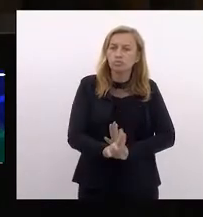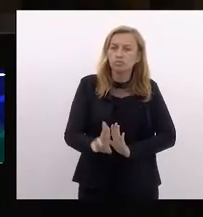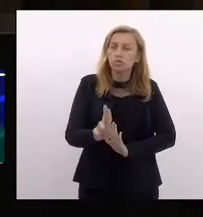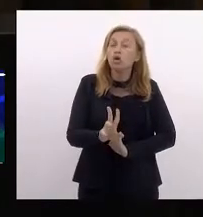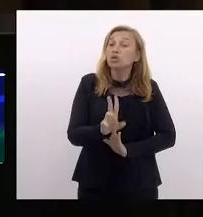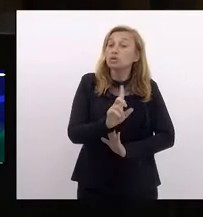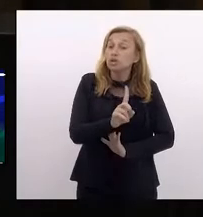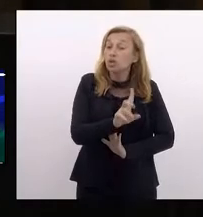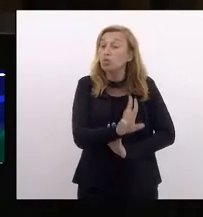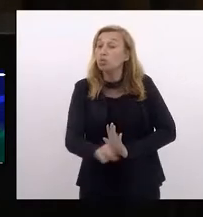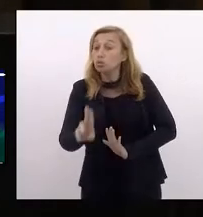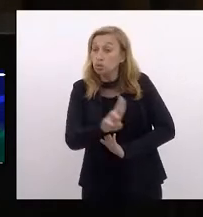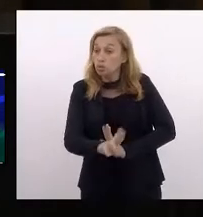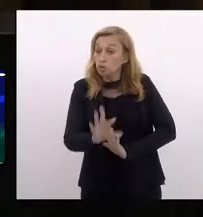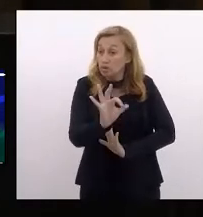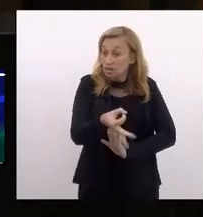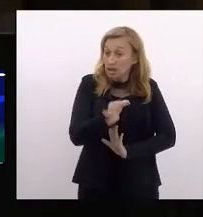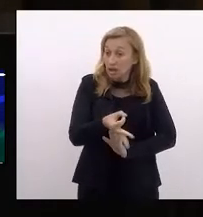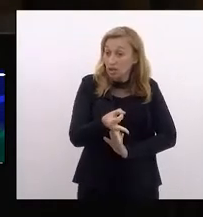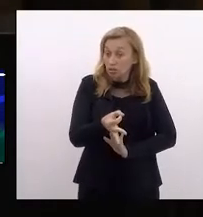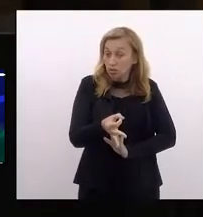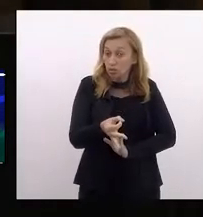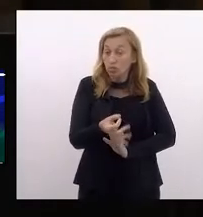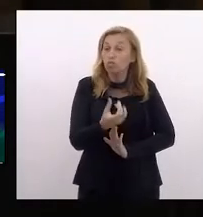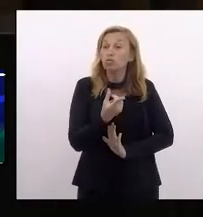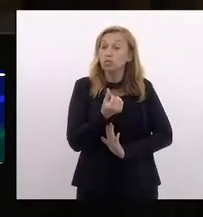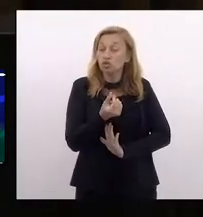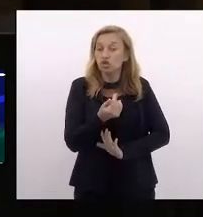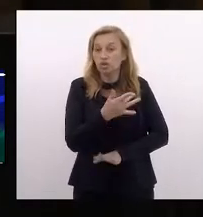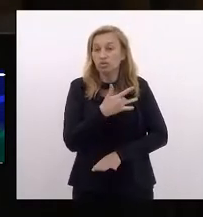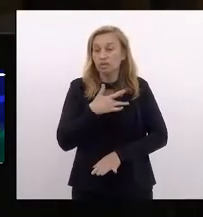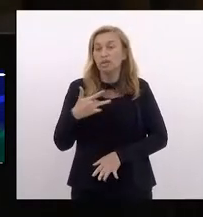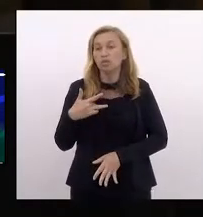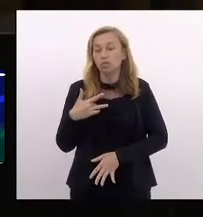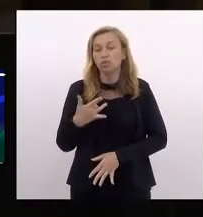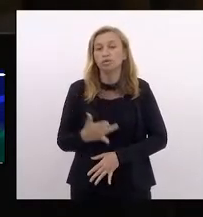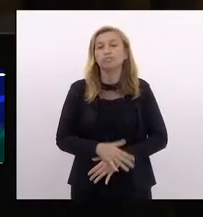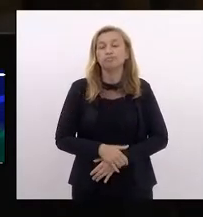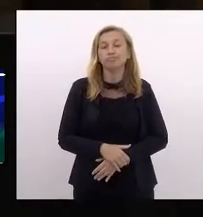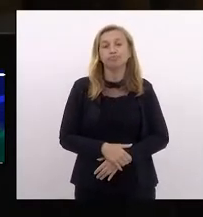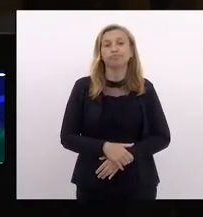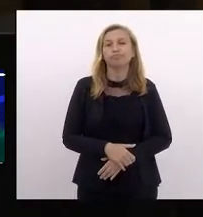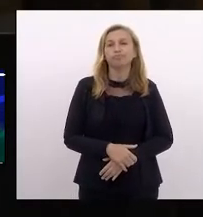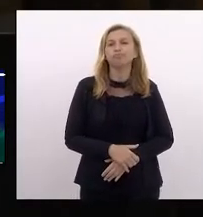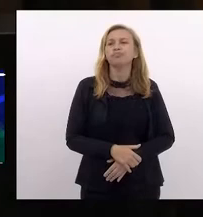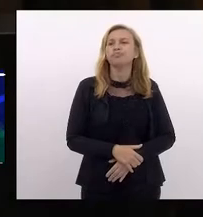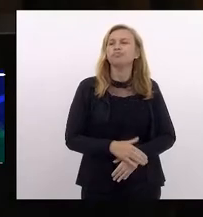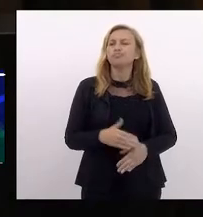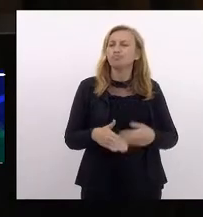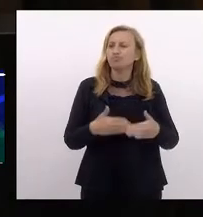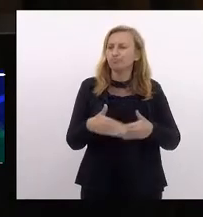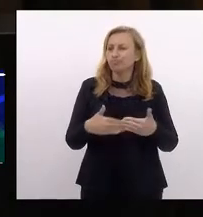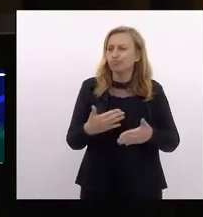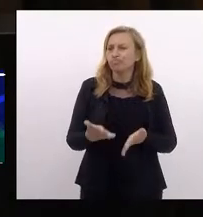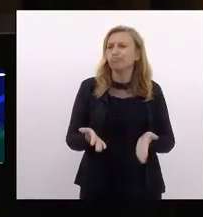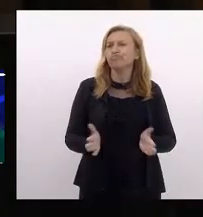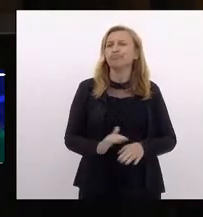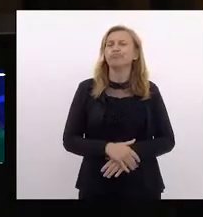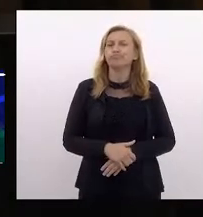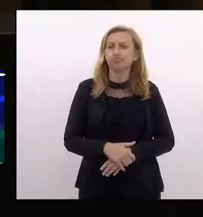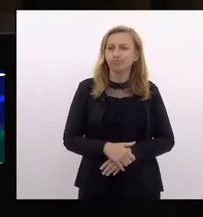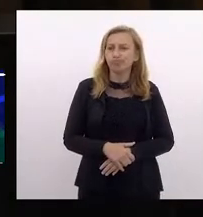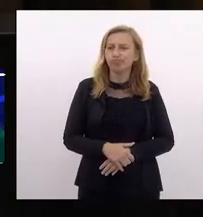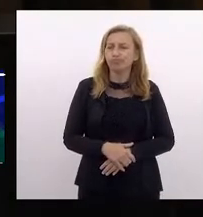dos recursos da Saúde também matou no estado do Rio de Janeiro em todo o processo de impug